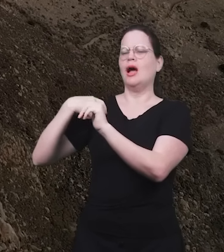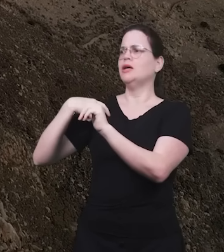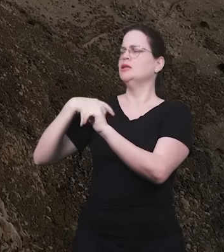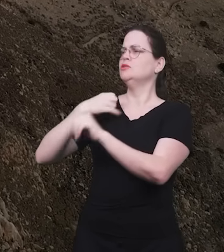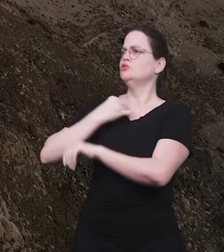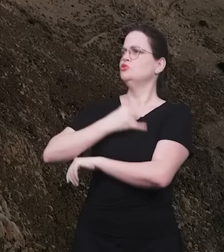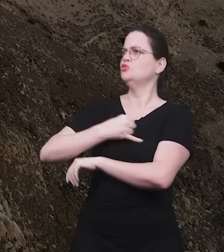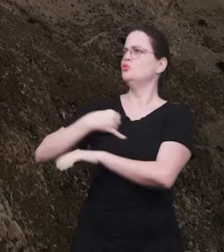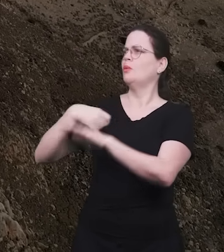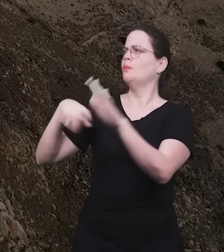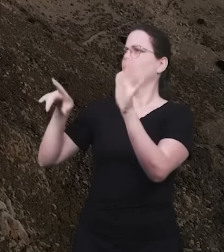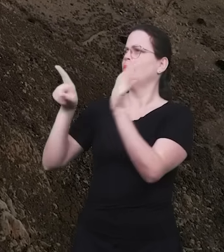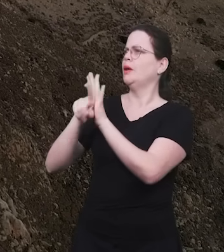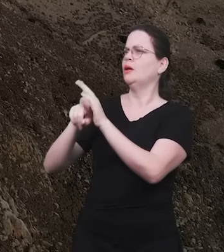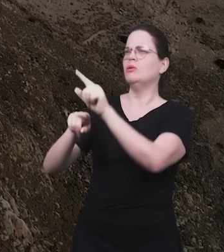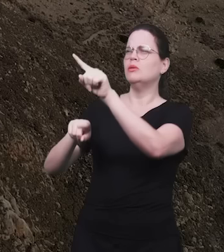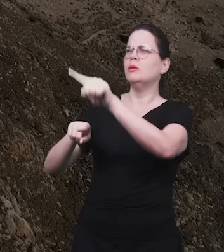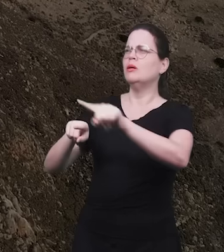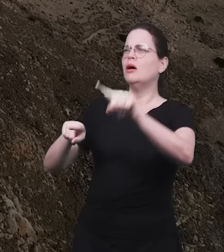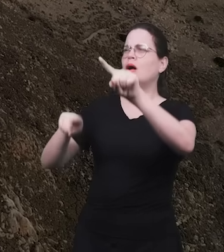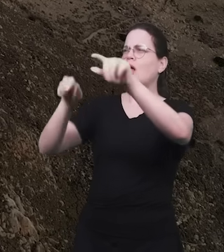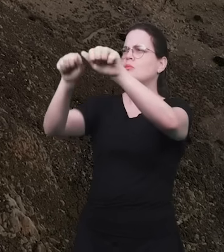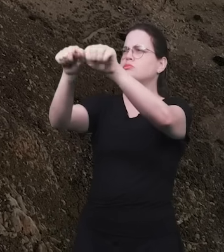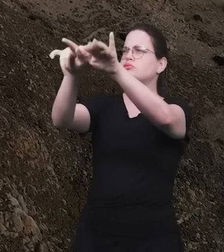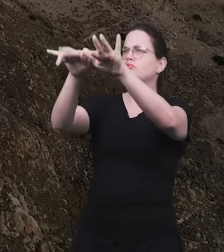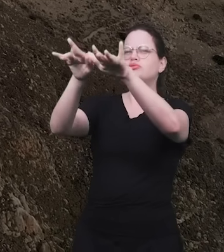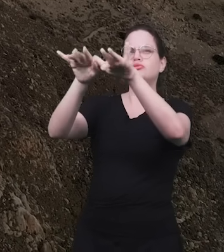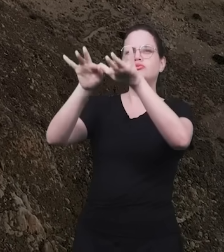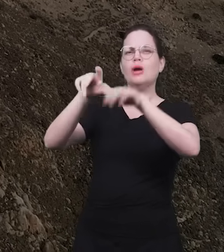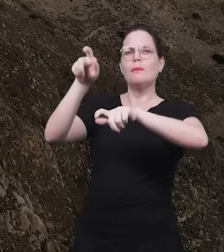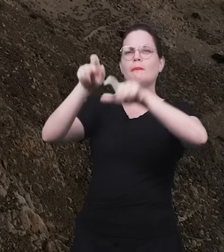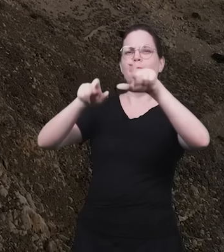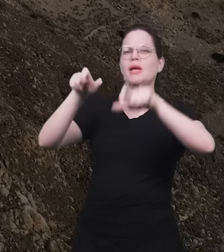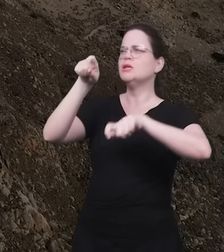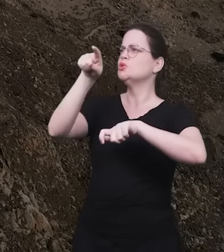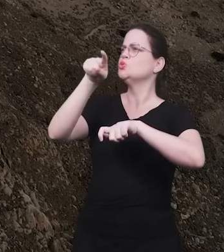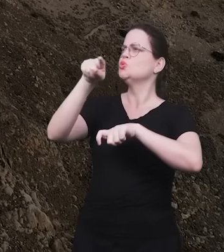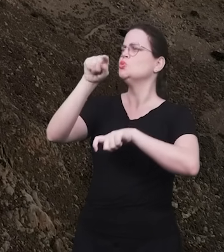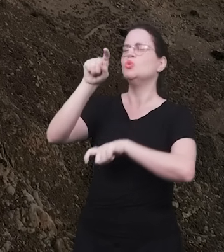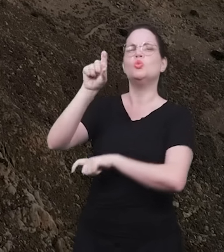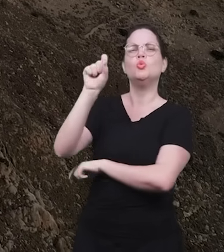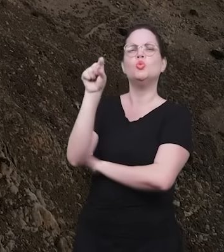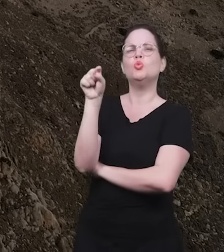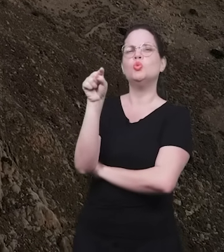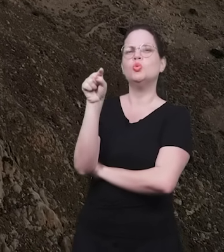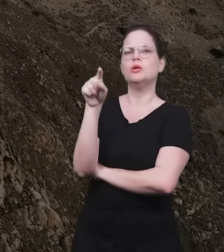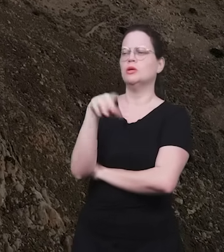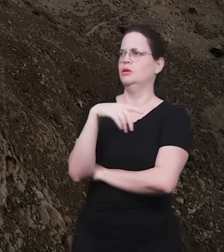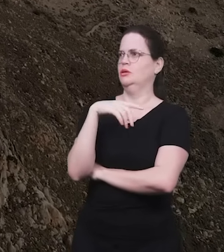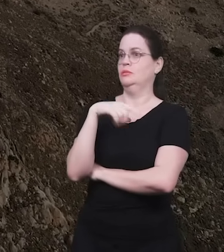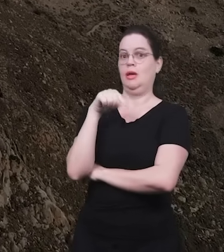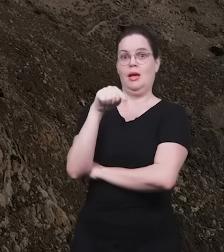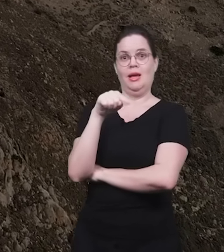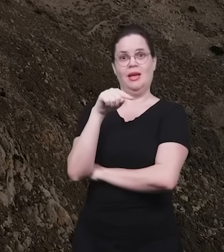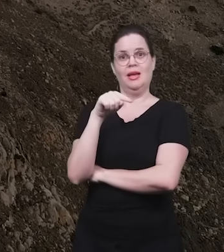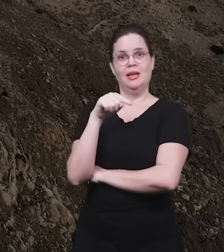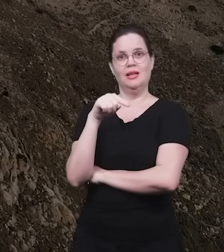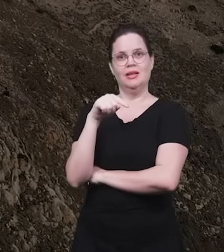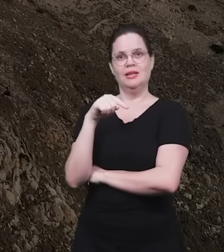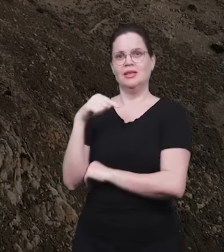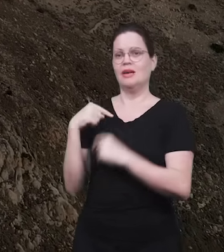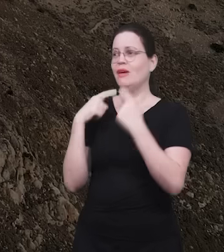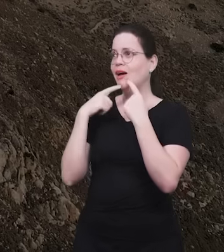um grupo de pessoas ali que estava ali e eles estavam fazendo um clamor, eles